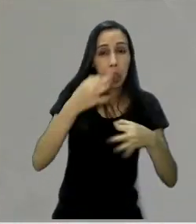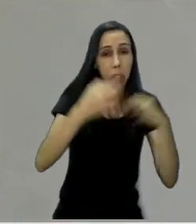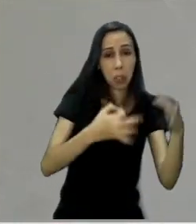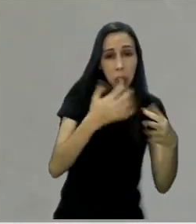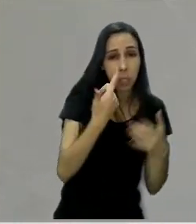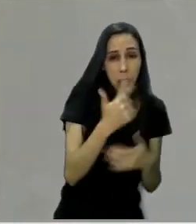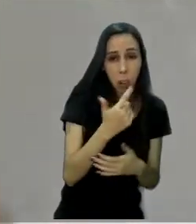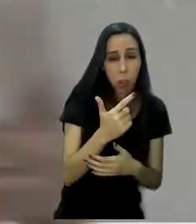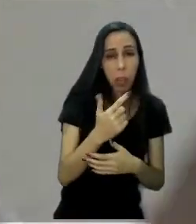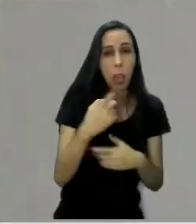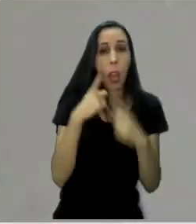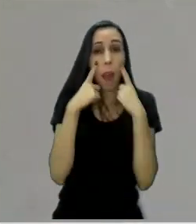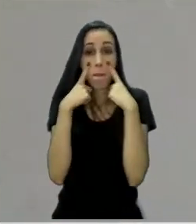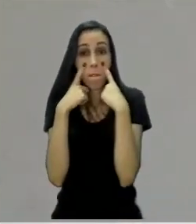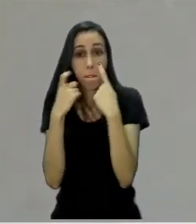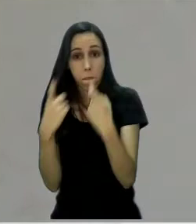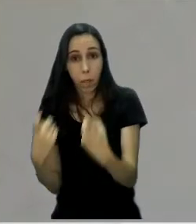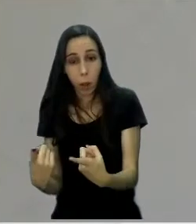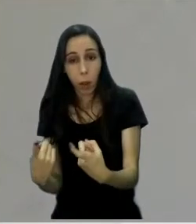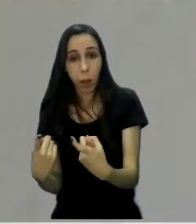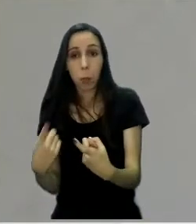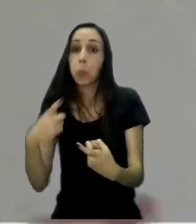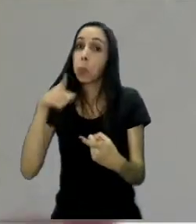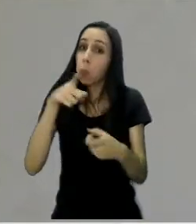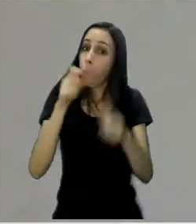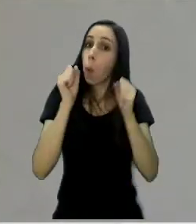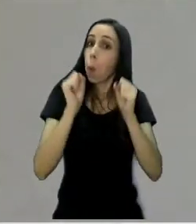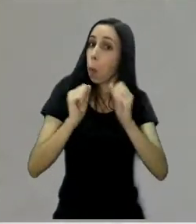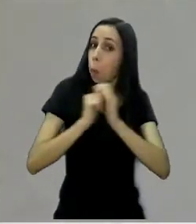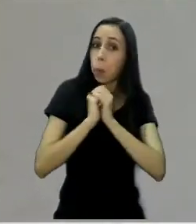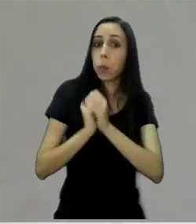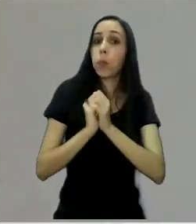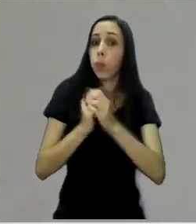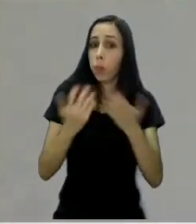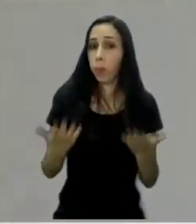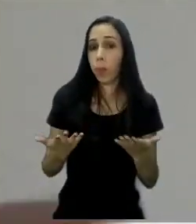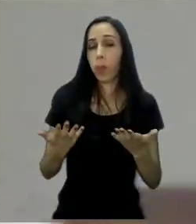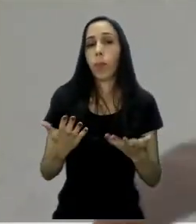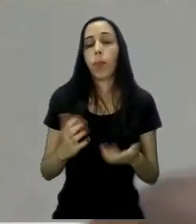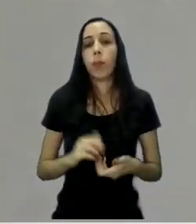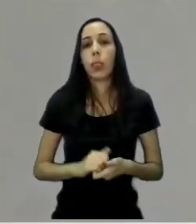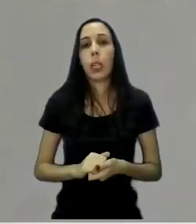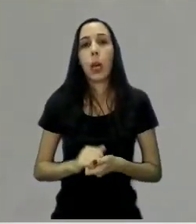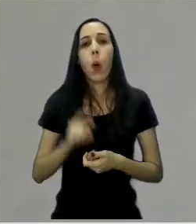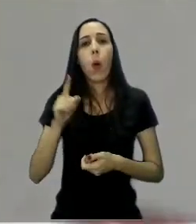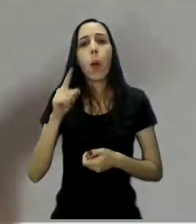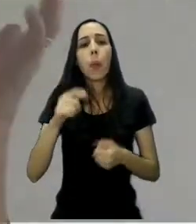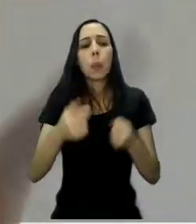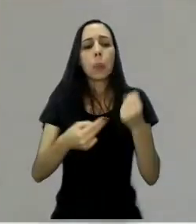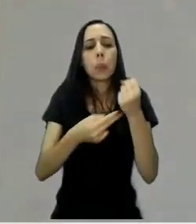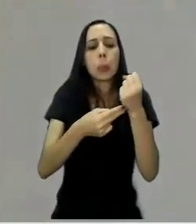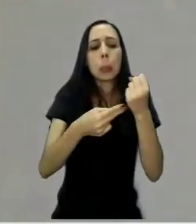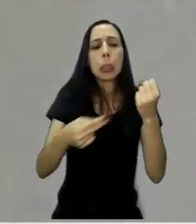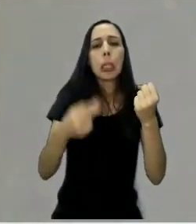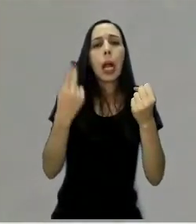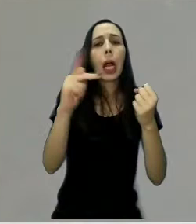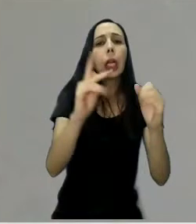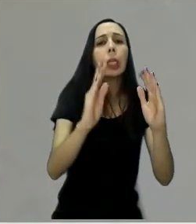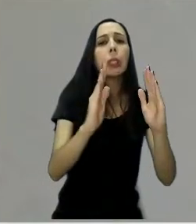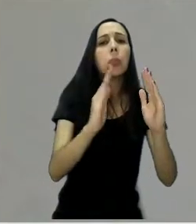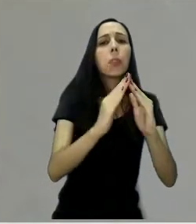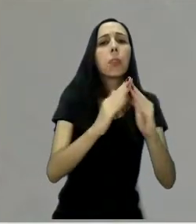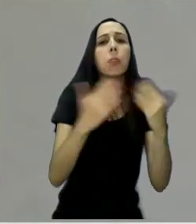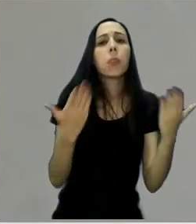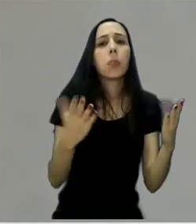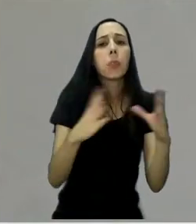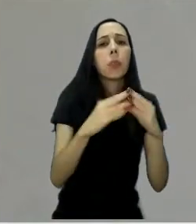natureza, as injustiças, a violência? Reze. O que você quer desligar na